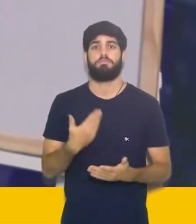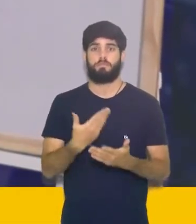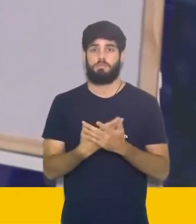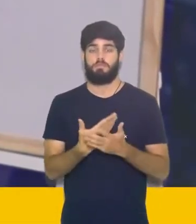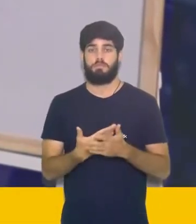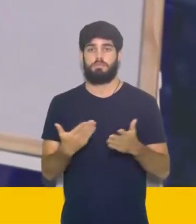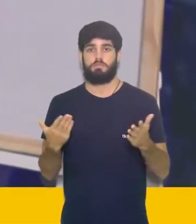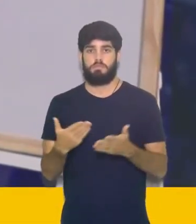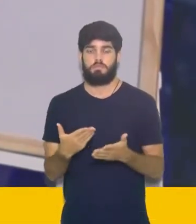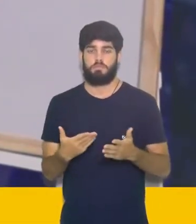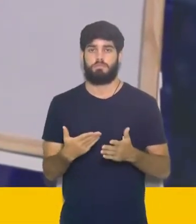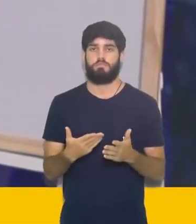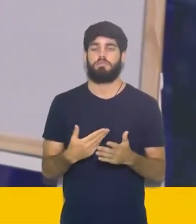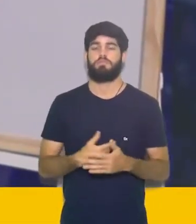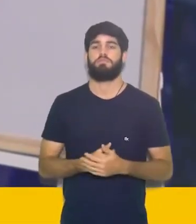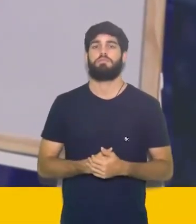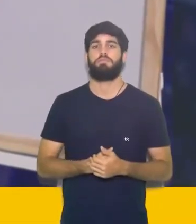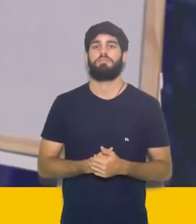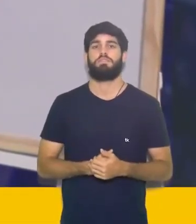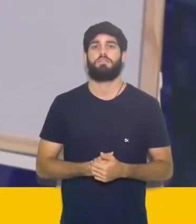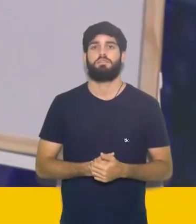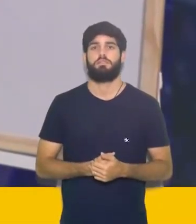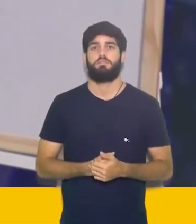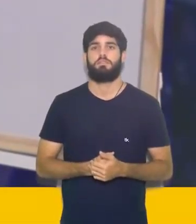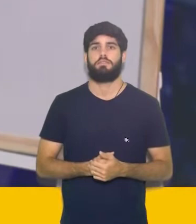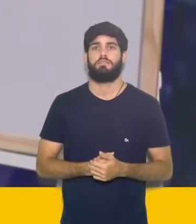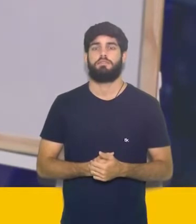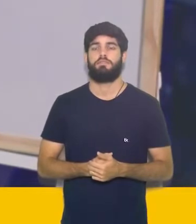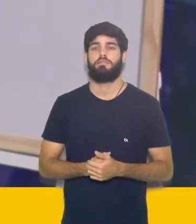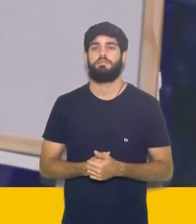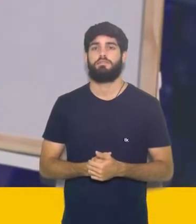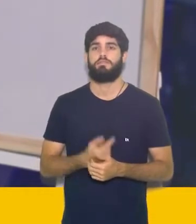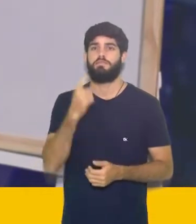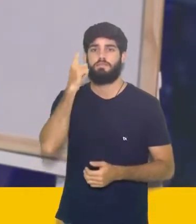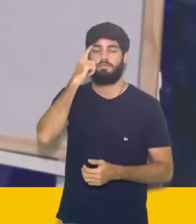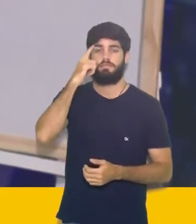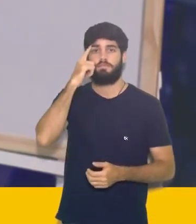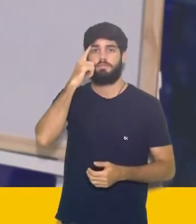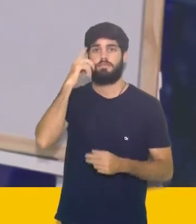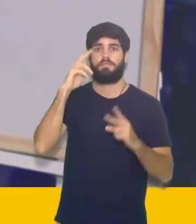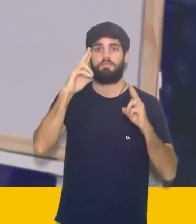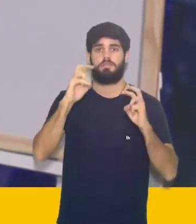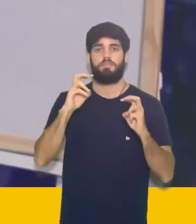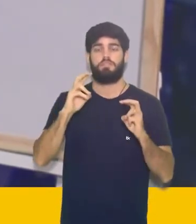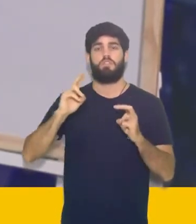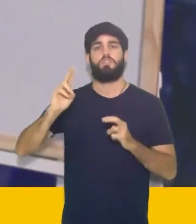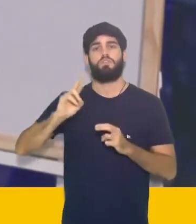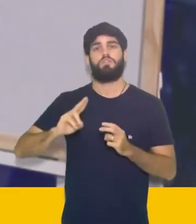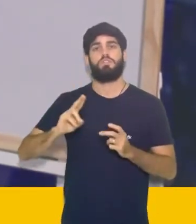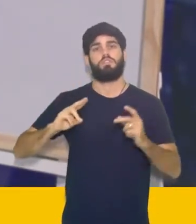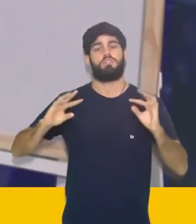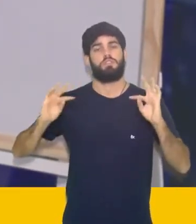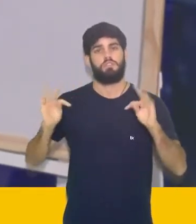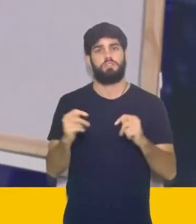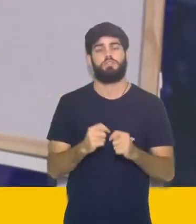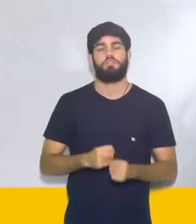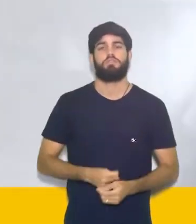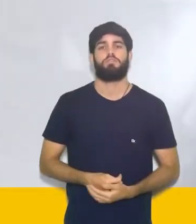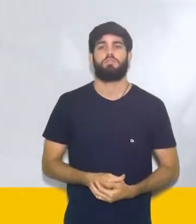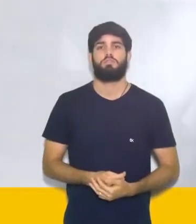A aula de hoje, conectores. Vamos lá. Pensei no tema, foi a universidade para todos, né?